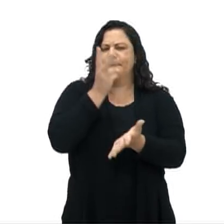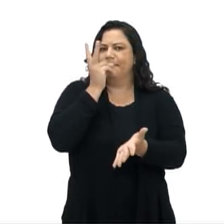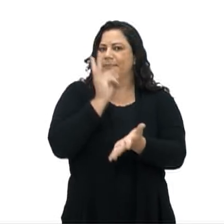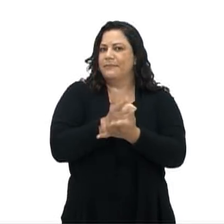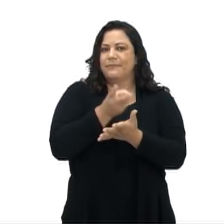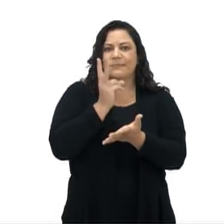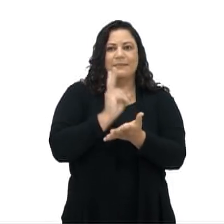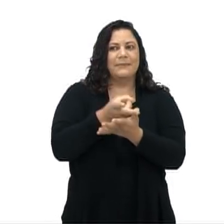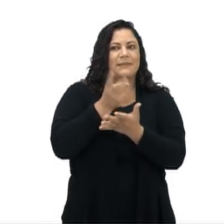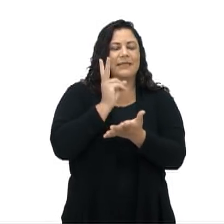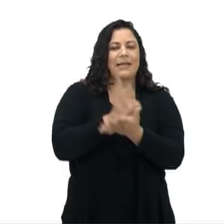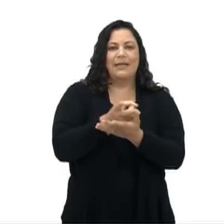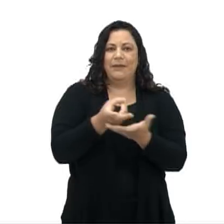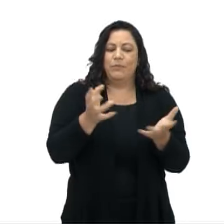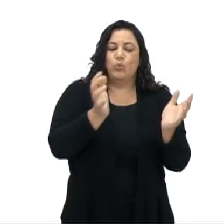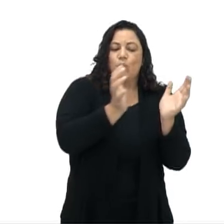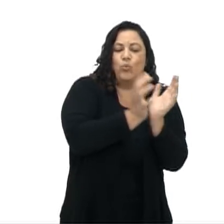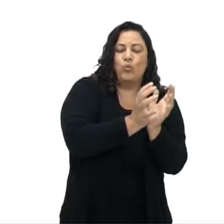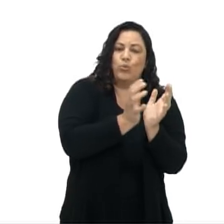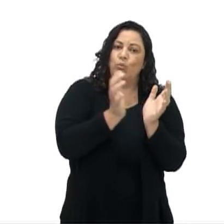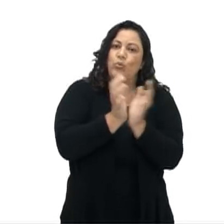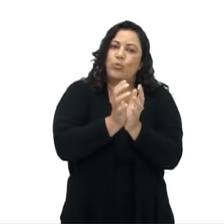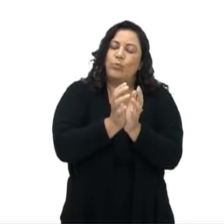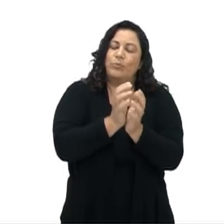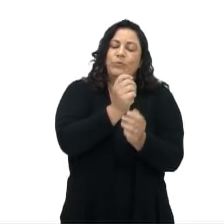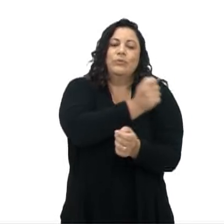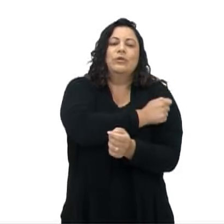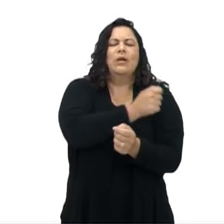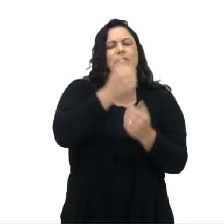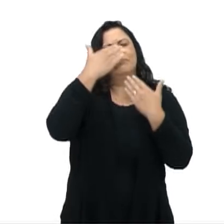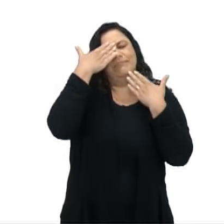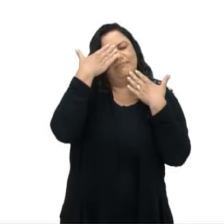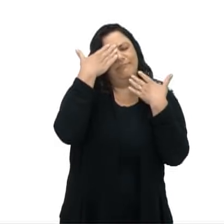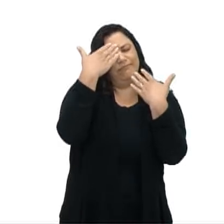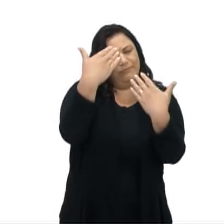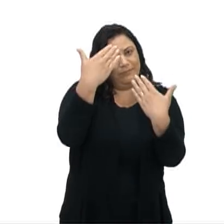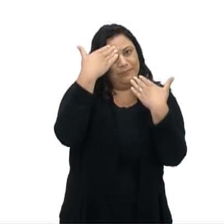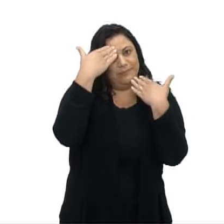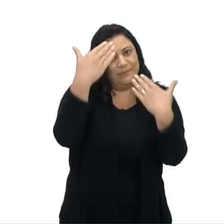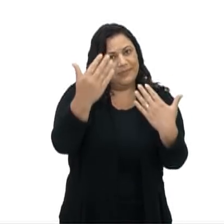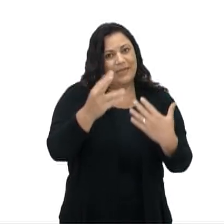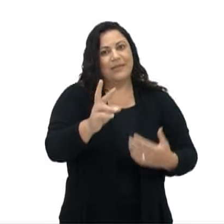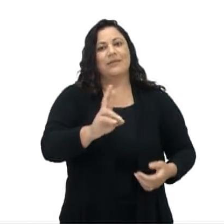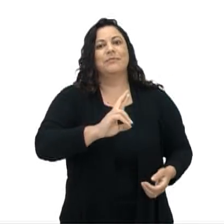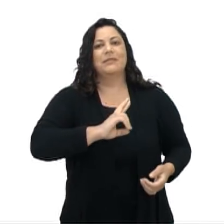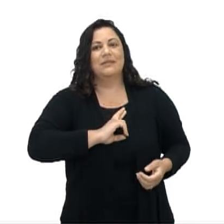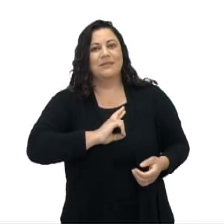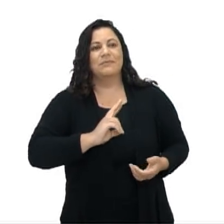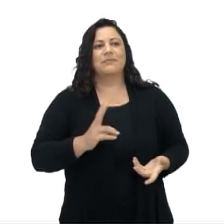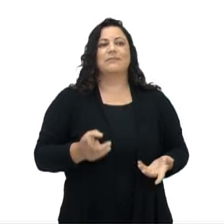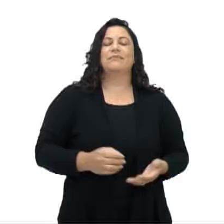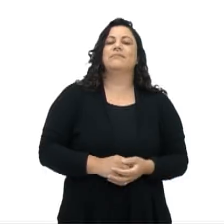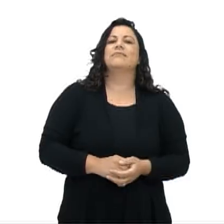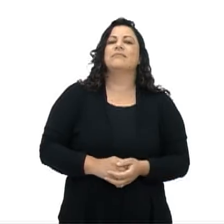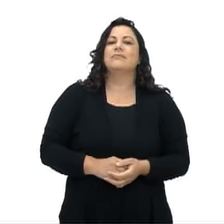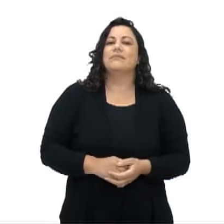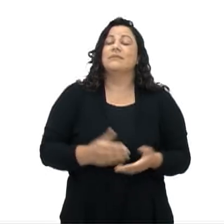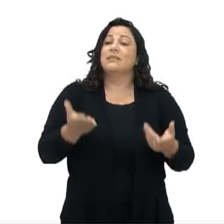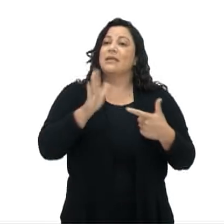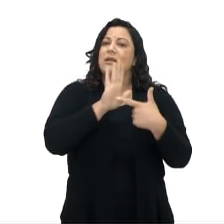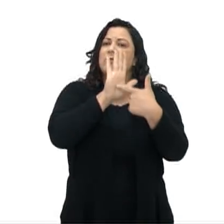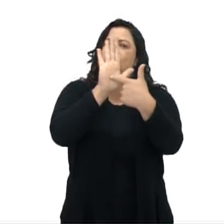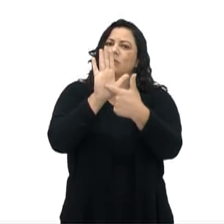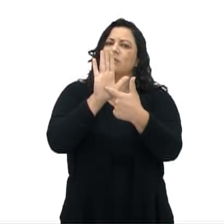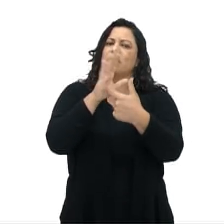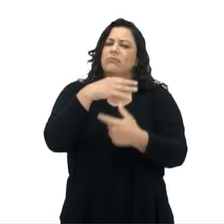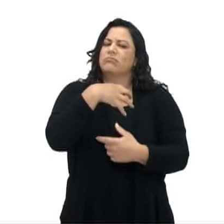certo? Um grupo de alunos respondeu, muito obrigada, você que participou da minha pesquisa. E eu quero apresentar para vocês